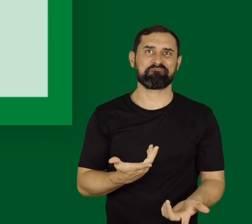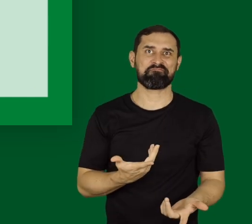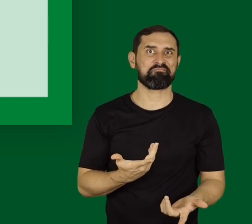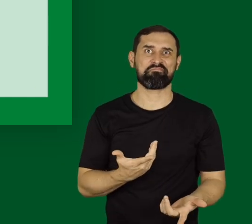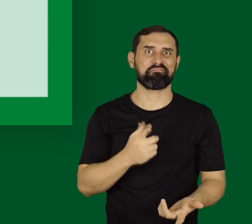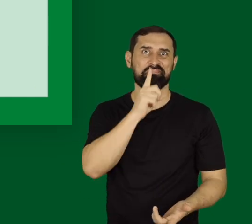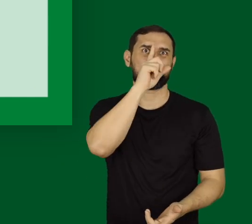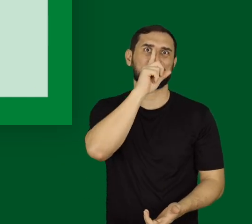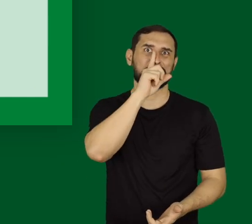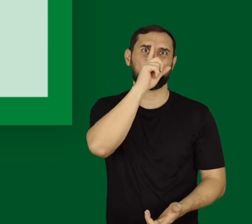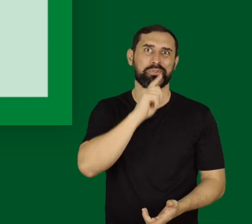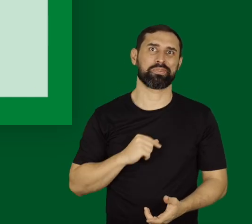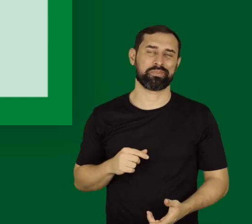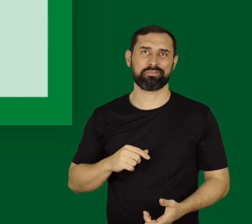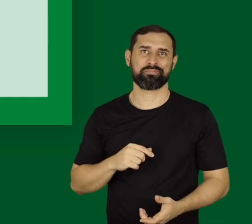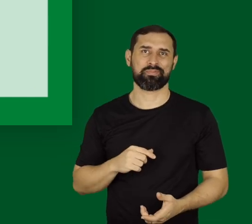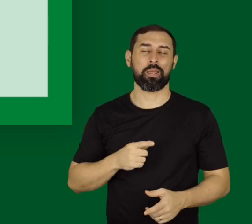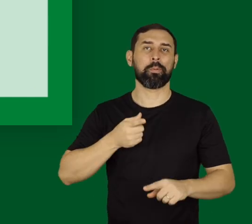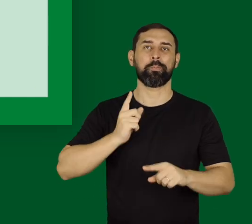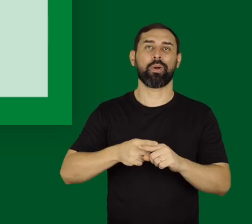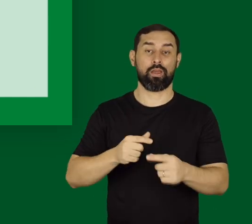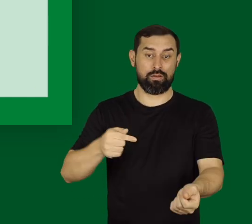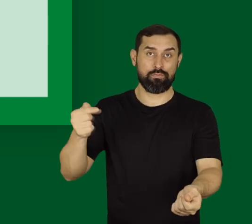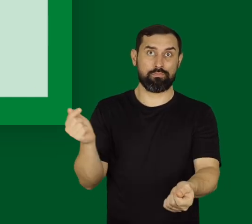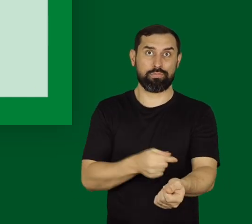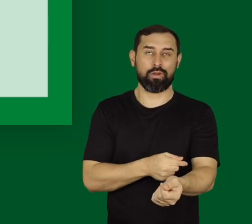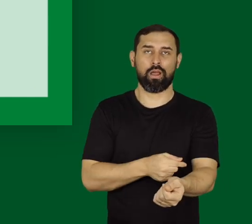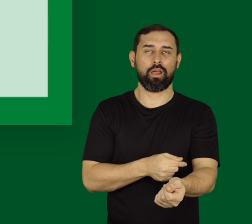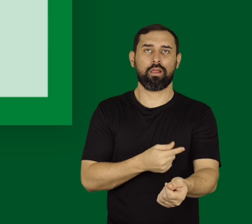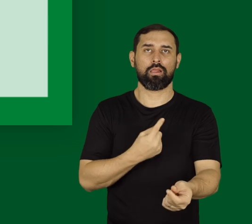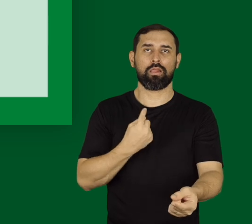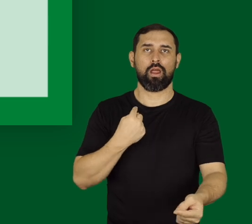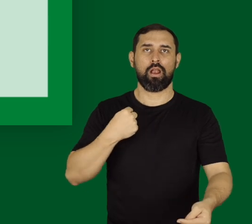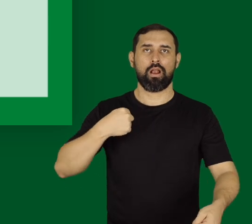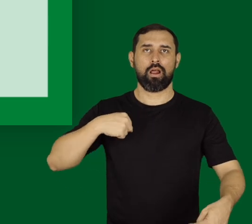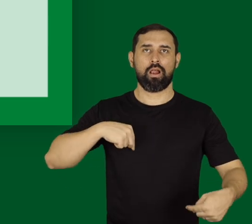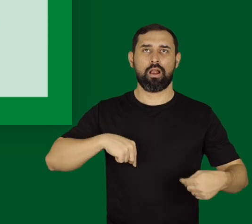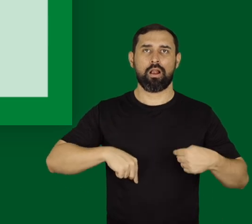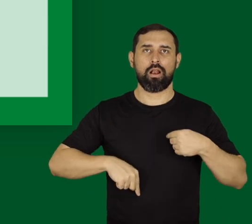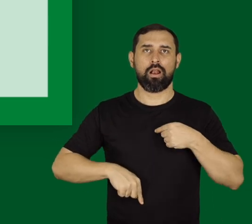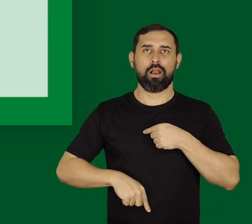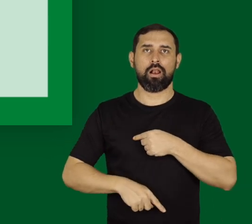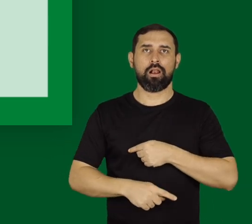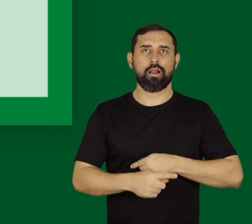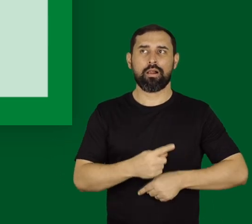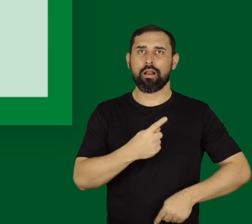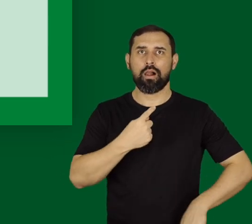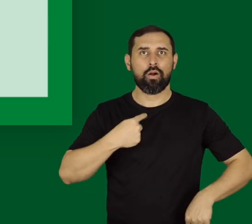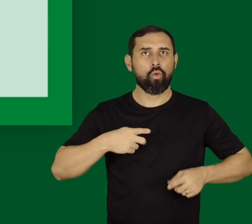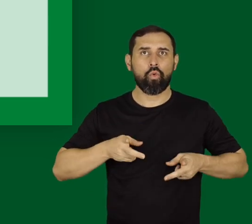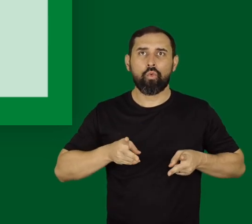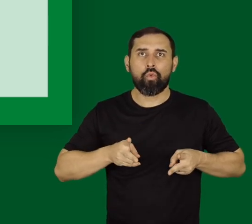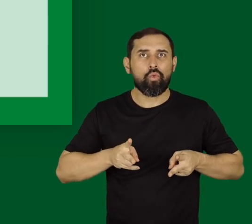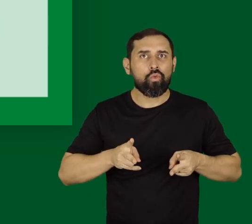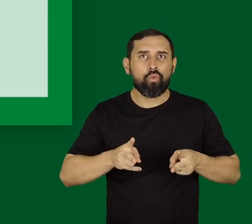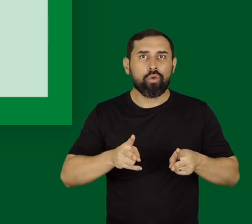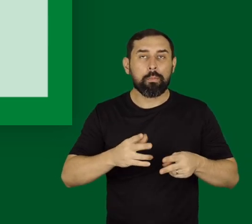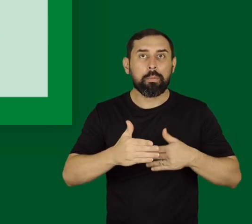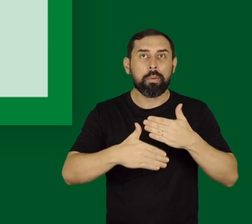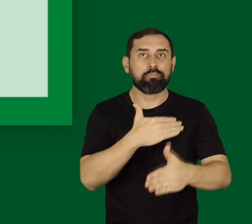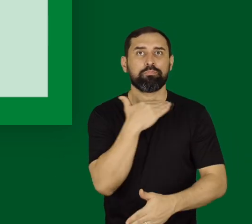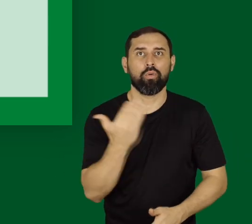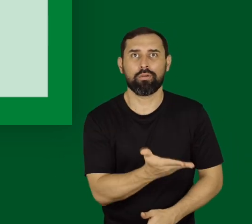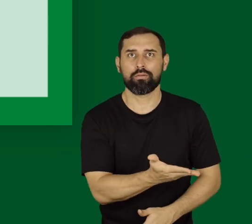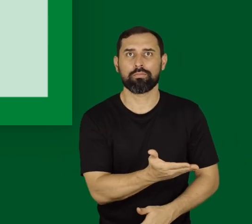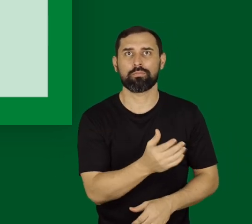vasoativas. A milrinona, ela tem uma meia-vida bem mais prolongada, então se você desligou ela agora, ela mantém a sua ação, então você